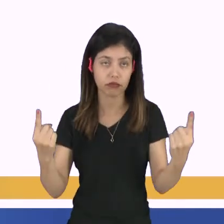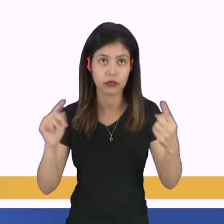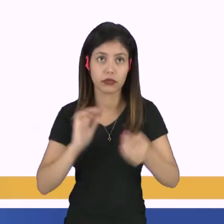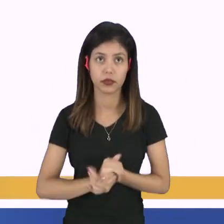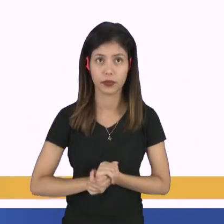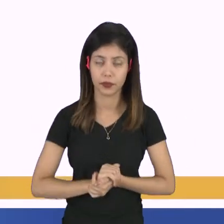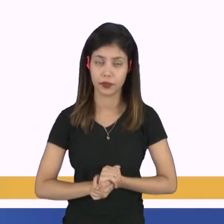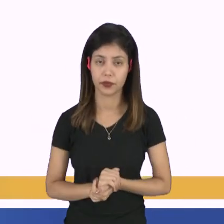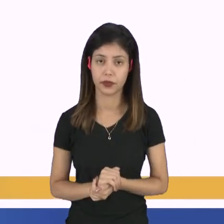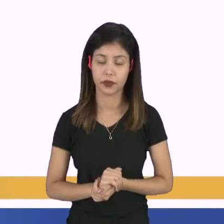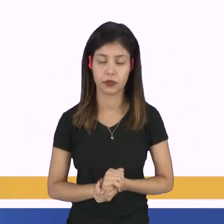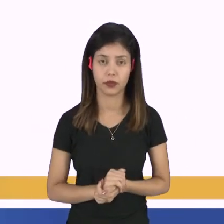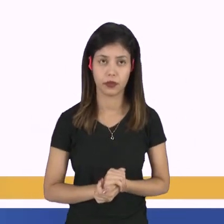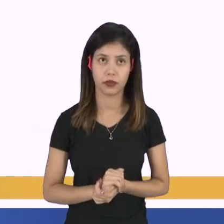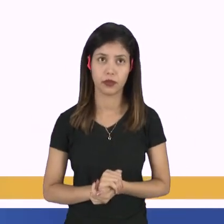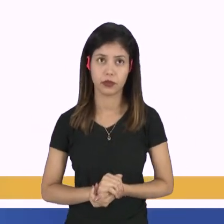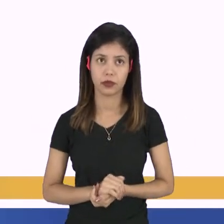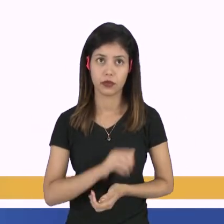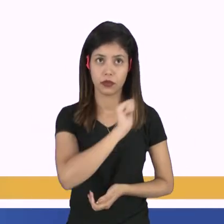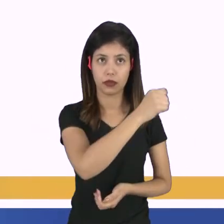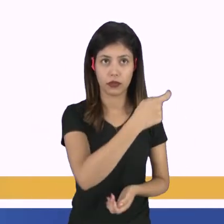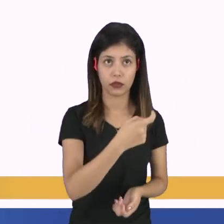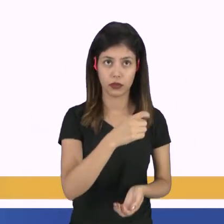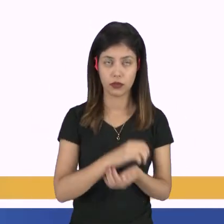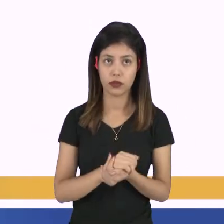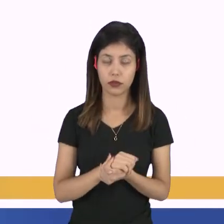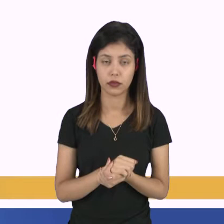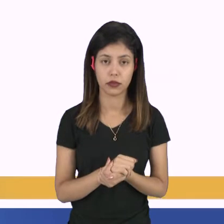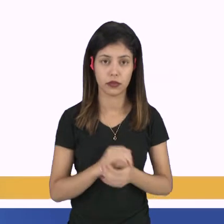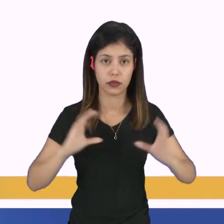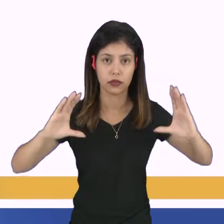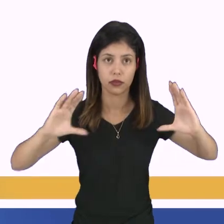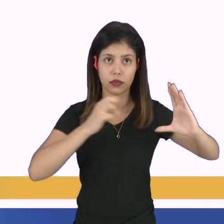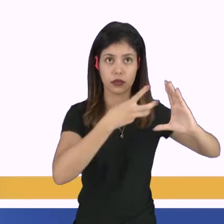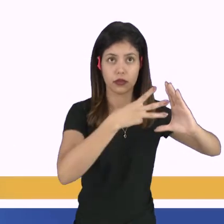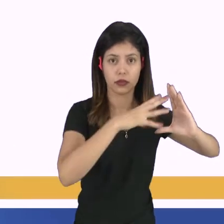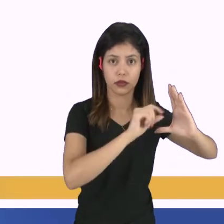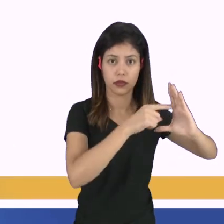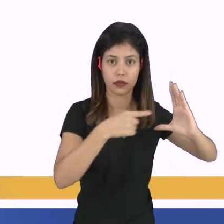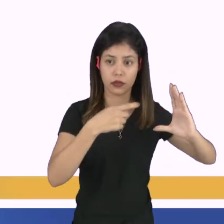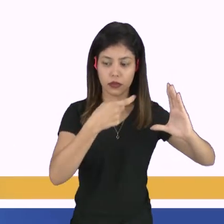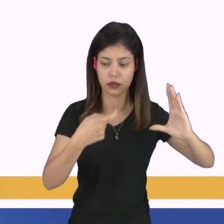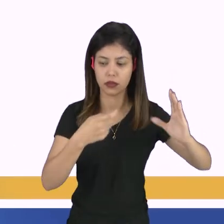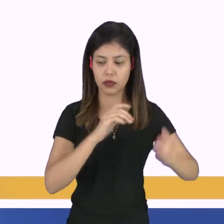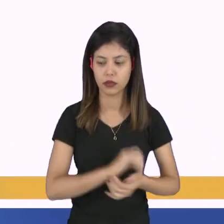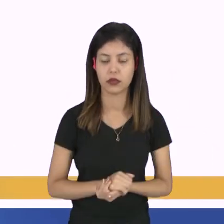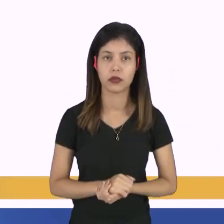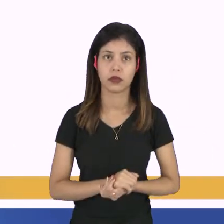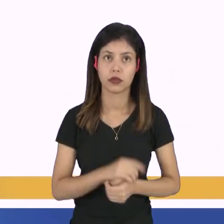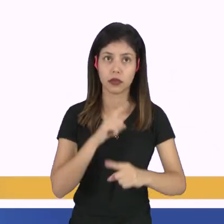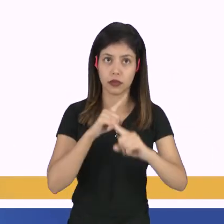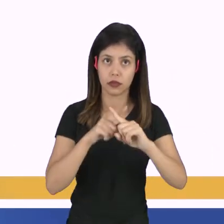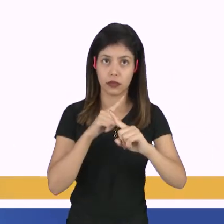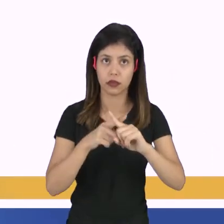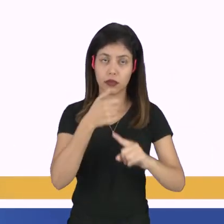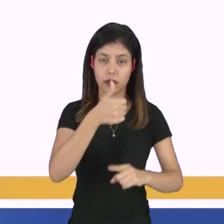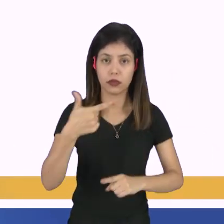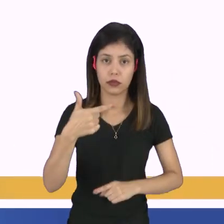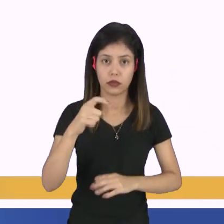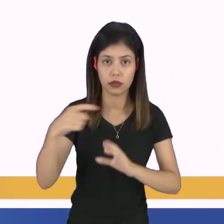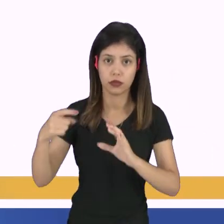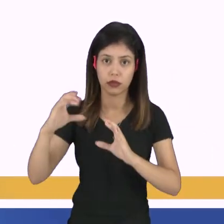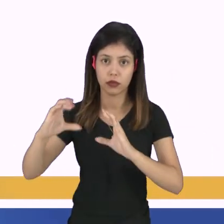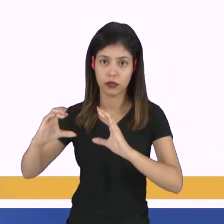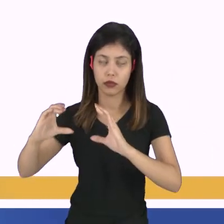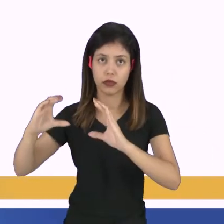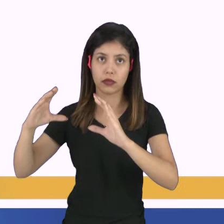Então, eu chamei de A de X essa função, certo? Então, ela vai ser dada por 30 menos X vezes 12 menos